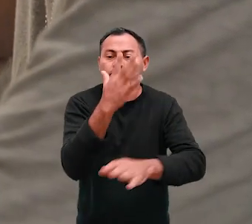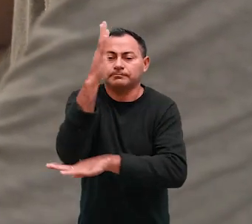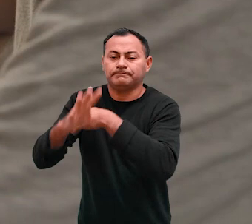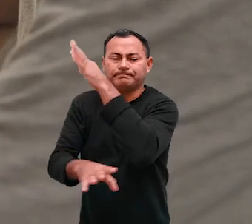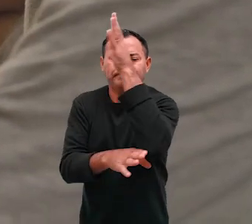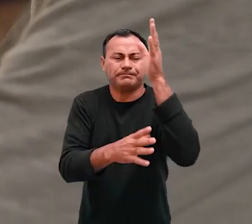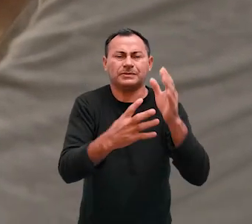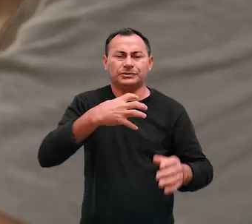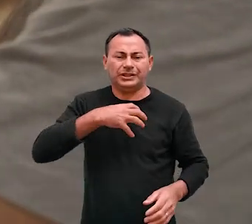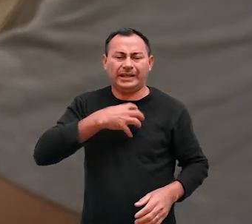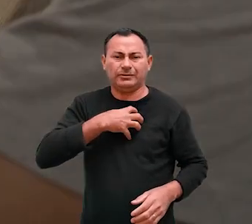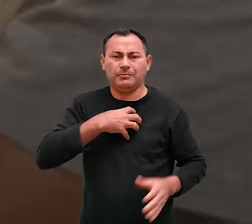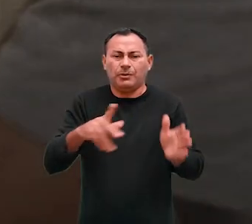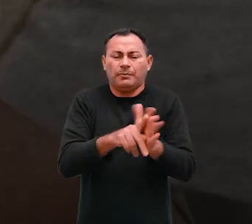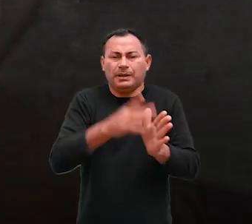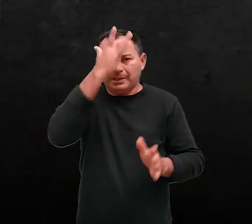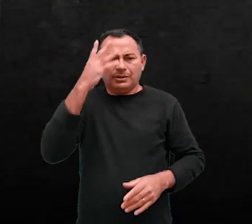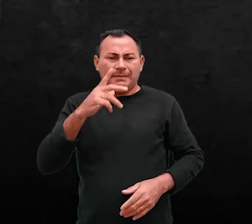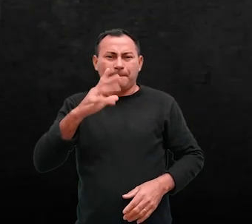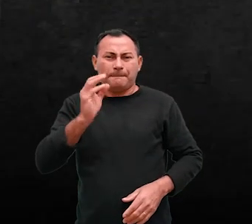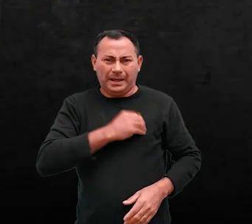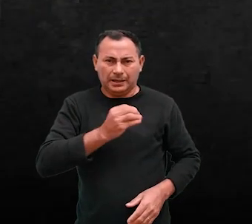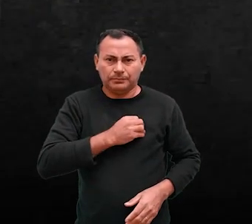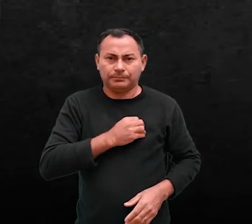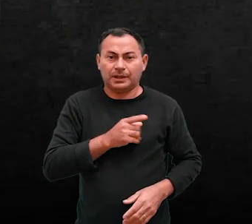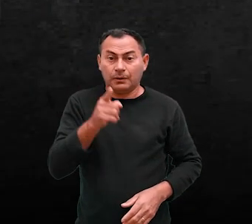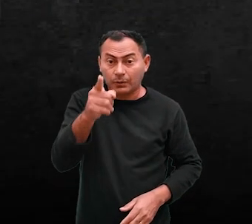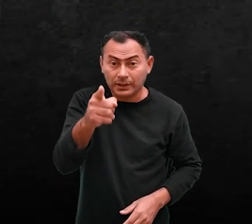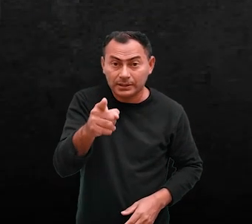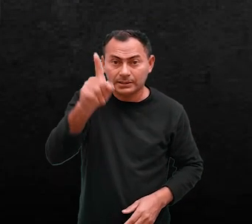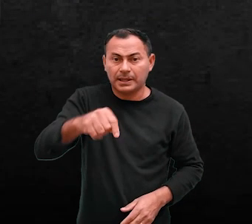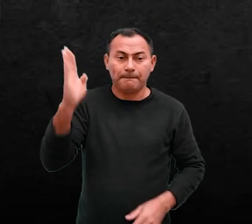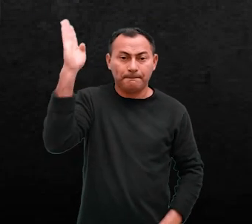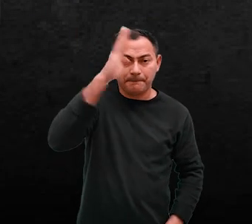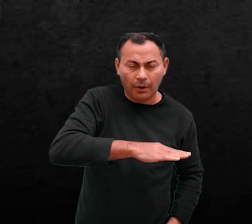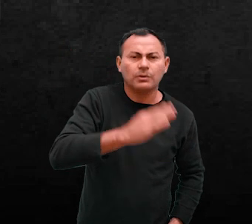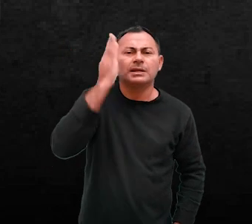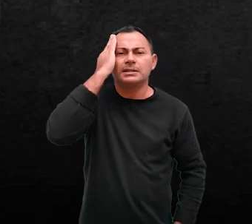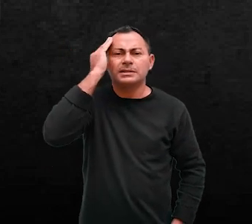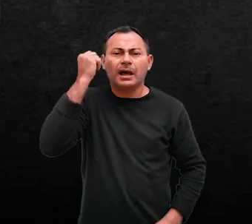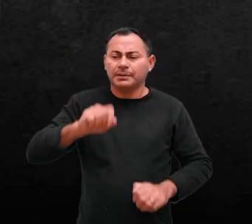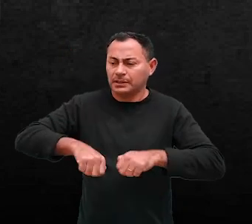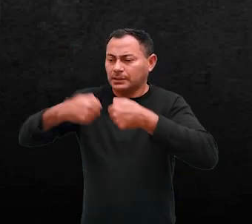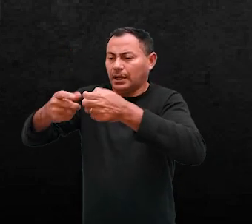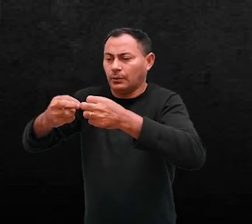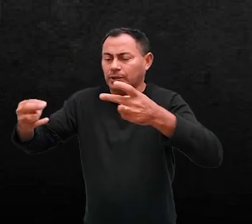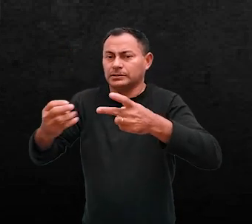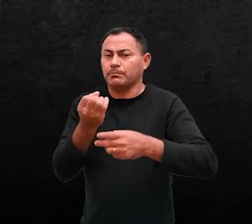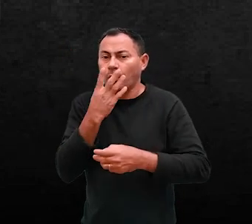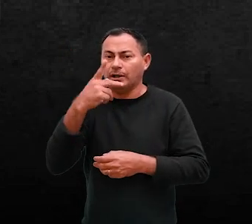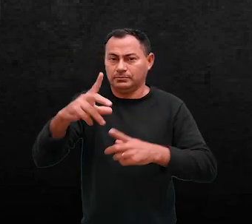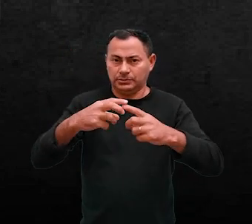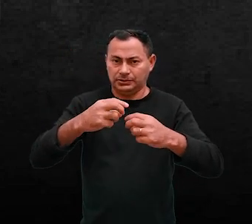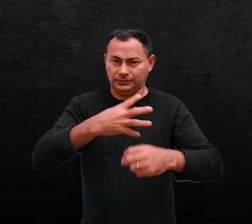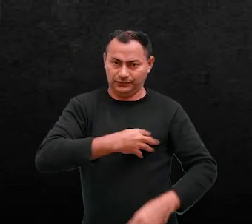natureza pecaminosa do ser humano quando afirma: se vocês, apesar de serem maus, sabem dar coisas boas aos seus